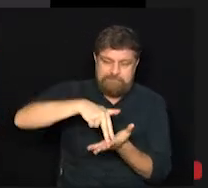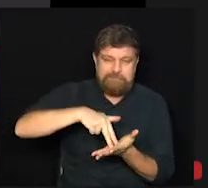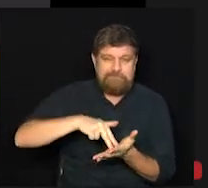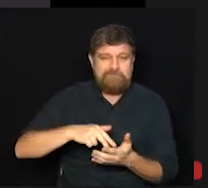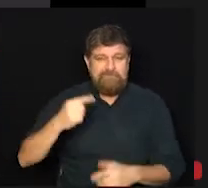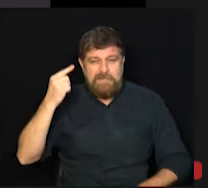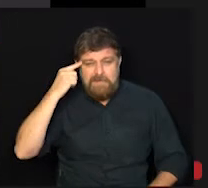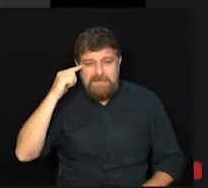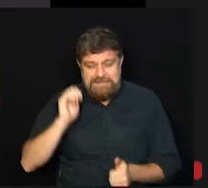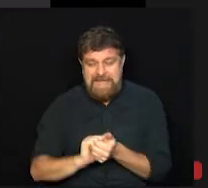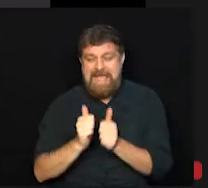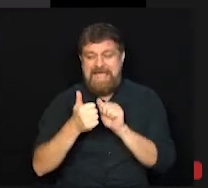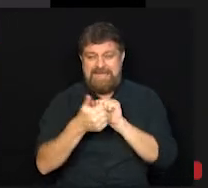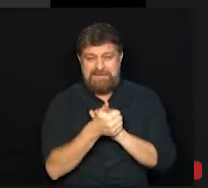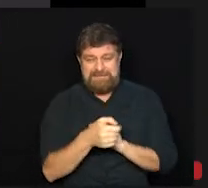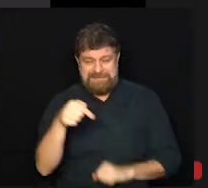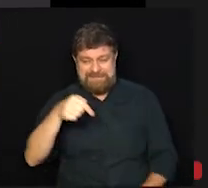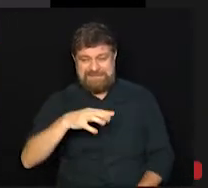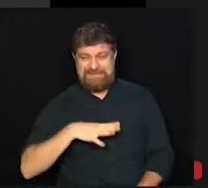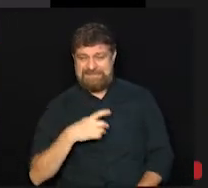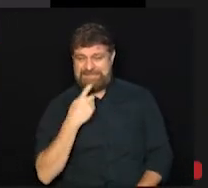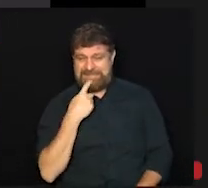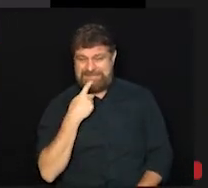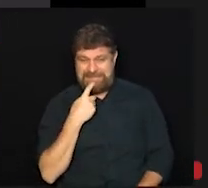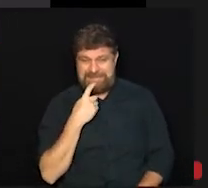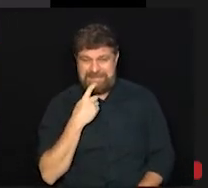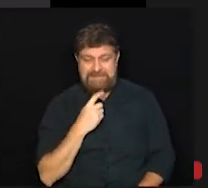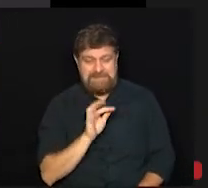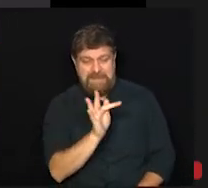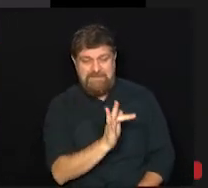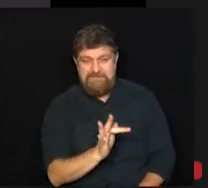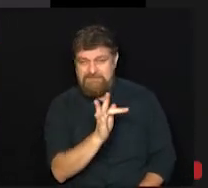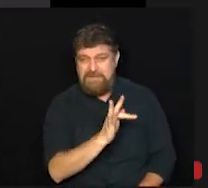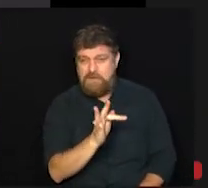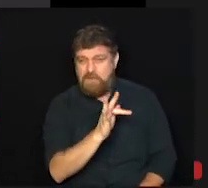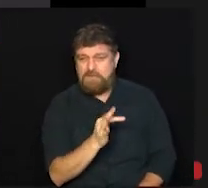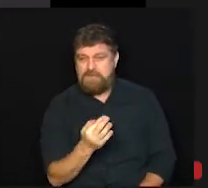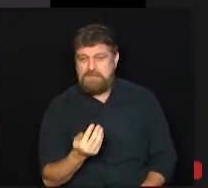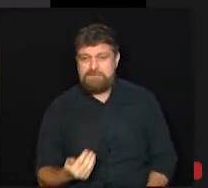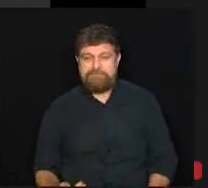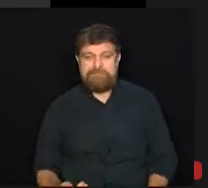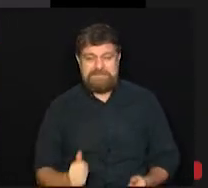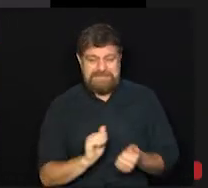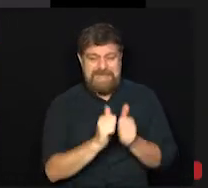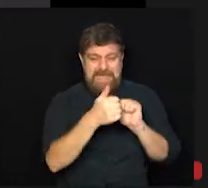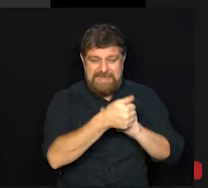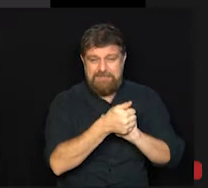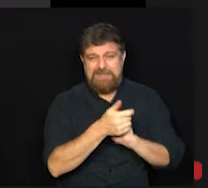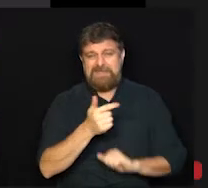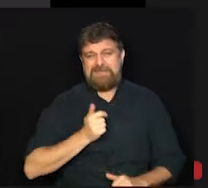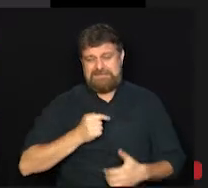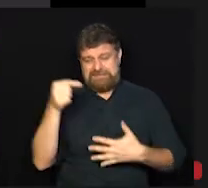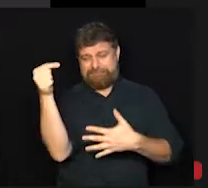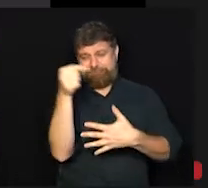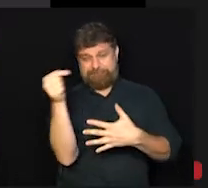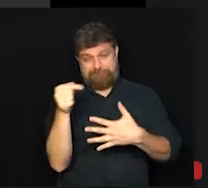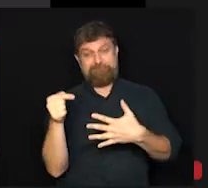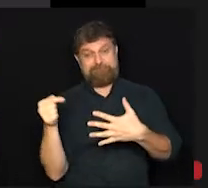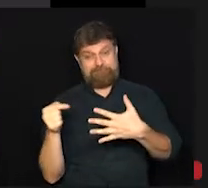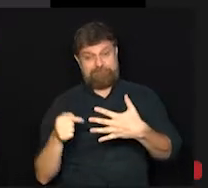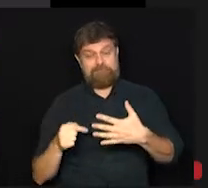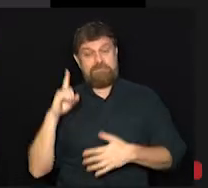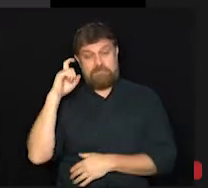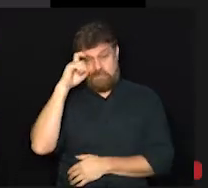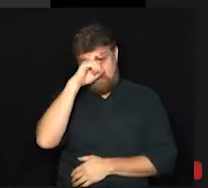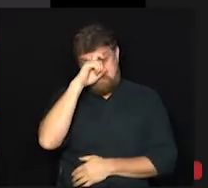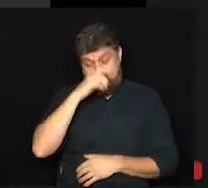adaptação à universidade em si, as questões financeiras associadas, enfim, uma série de